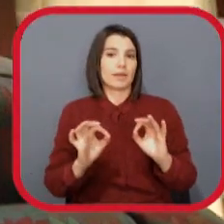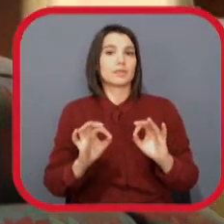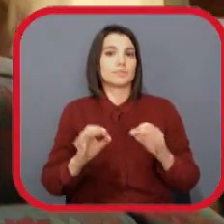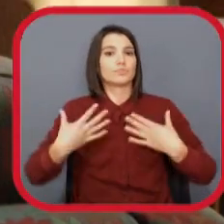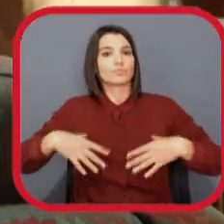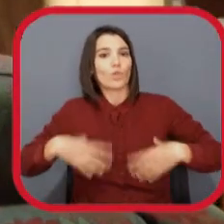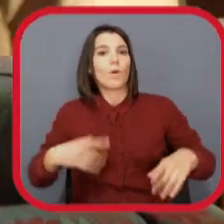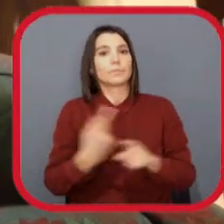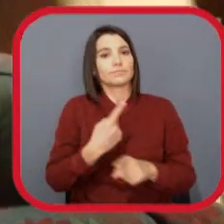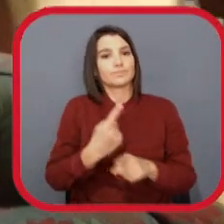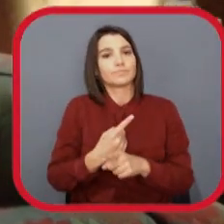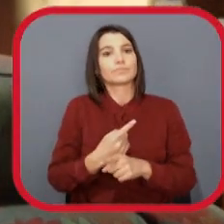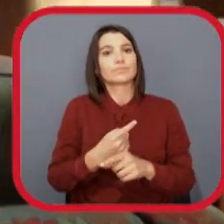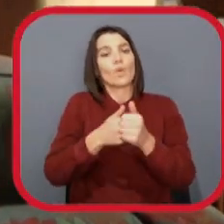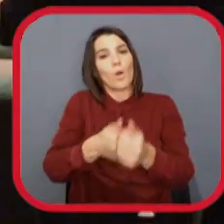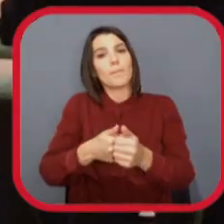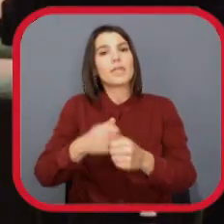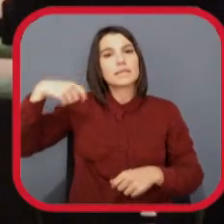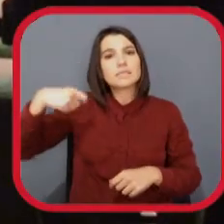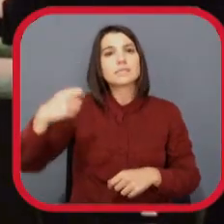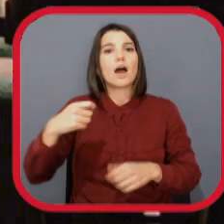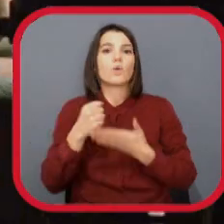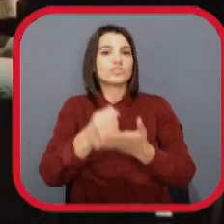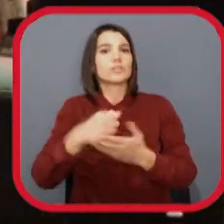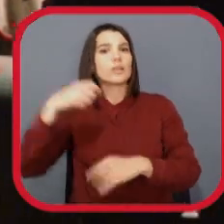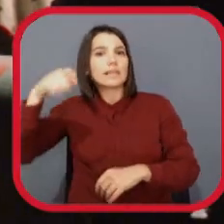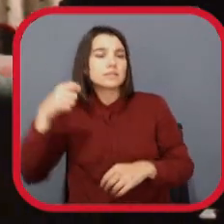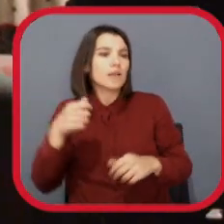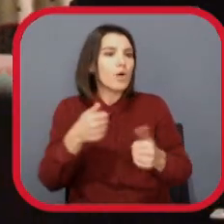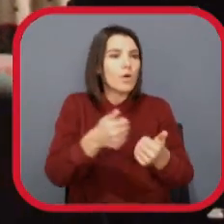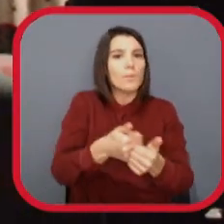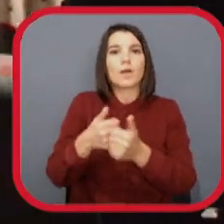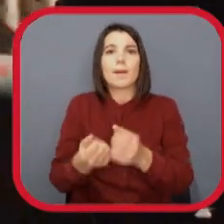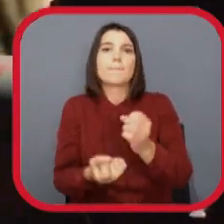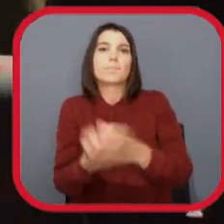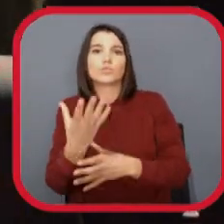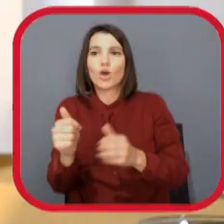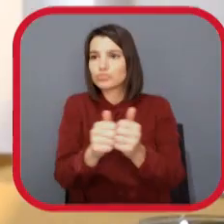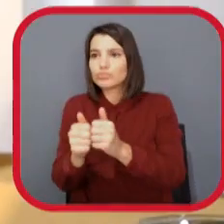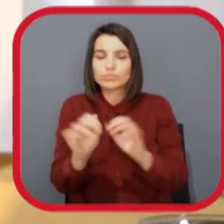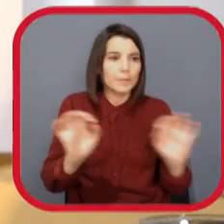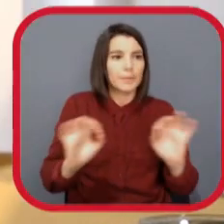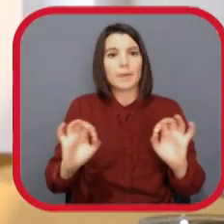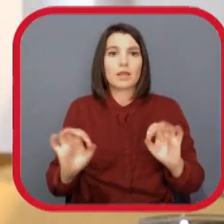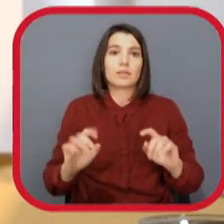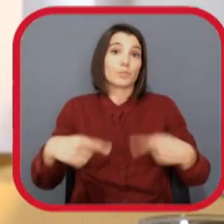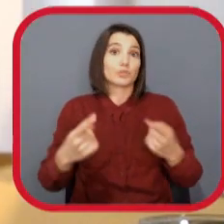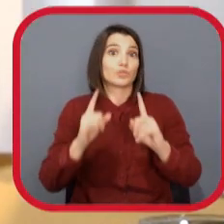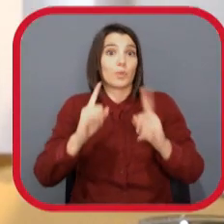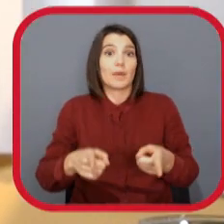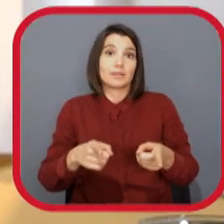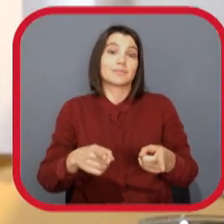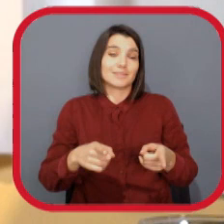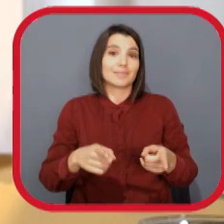preparados na parte de bastidores e acompanhados pela realização, os assistentes de realização e alguém da produção. E depois